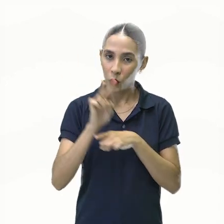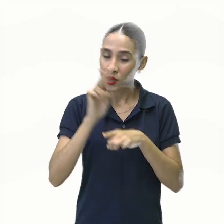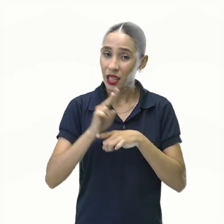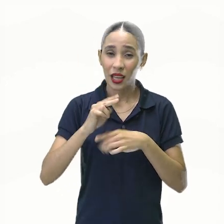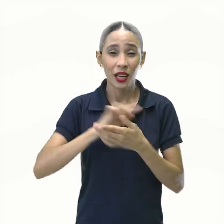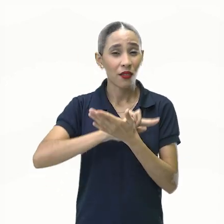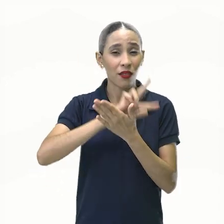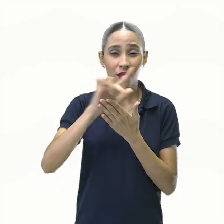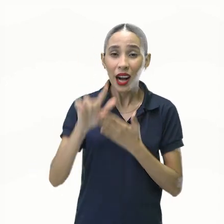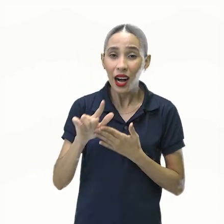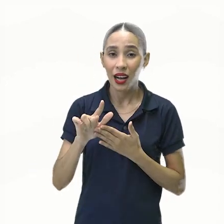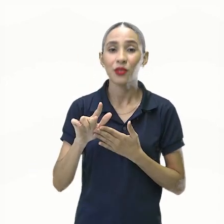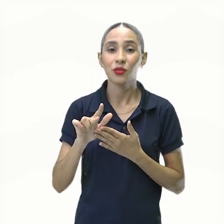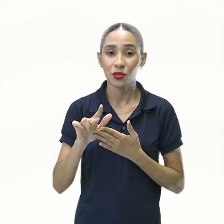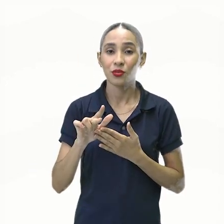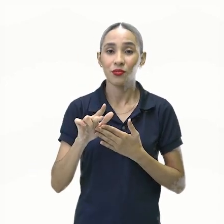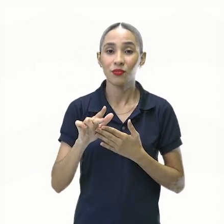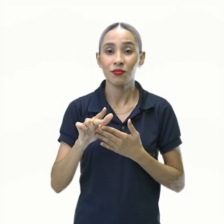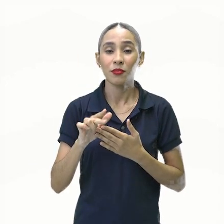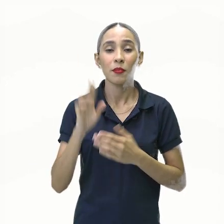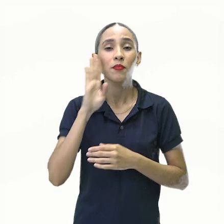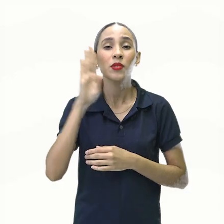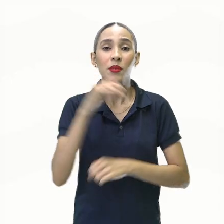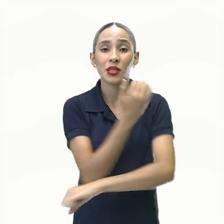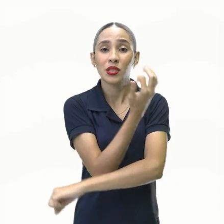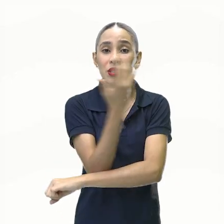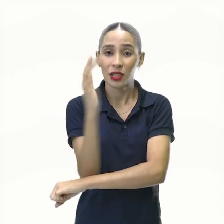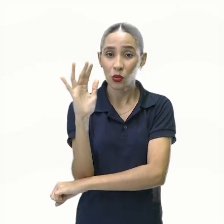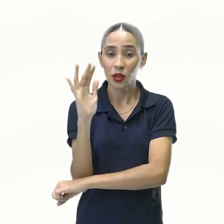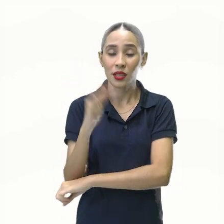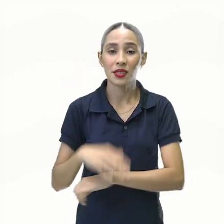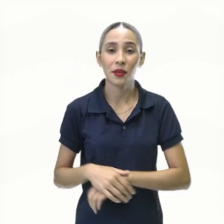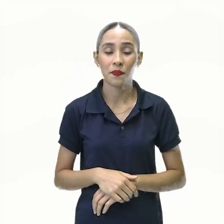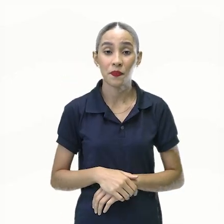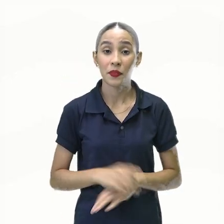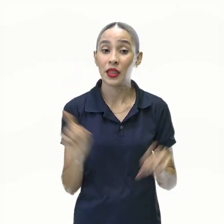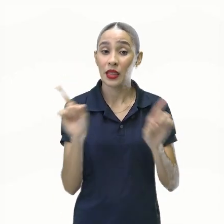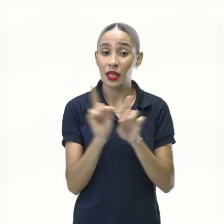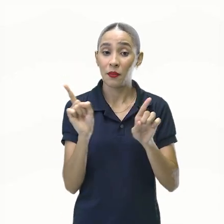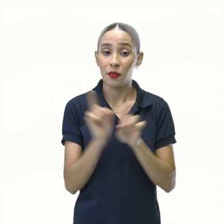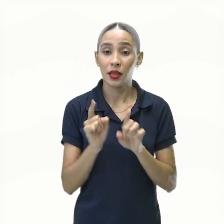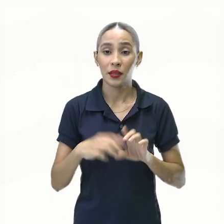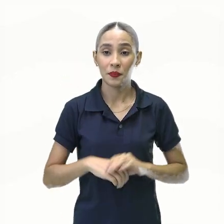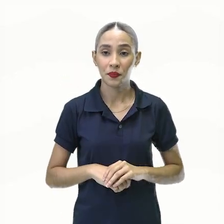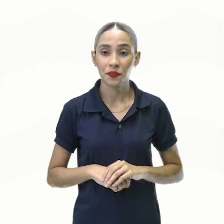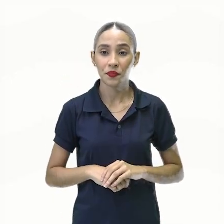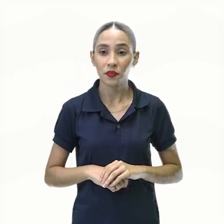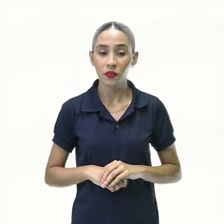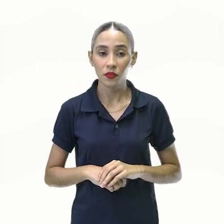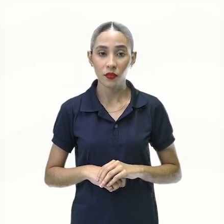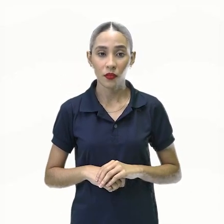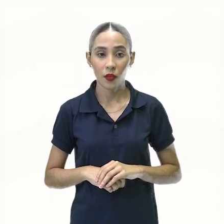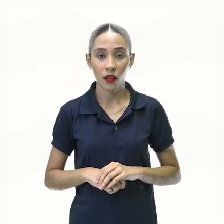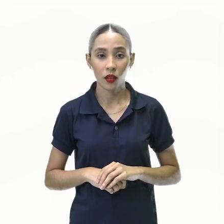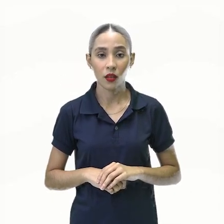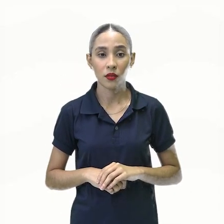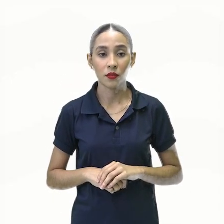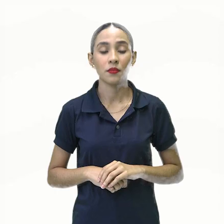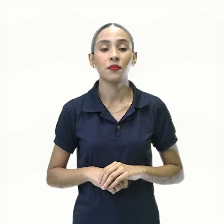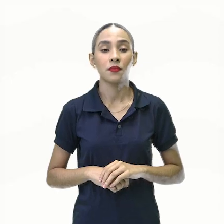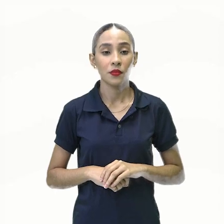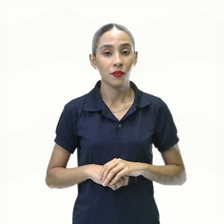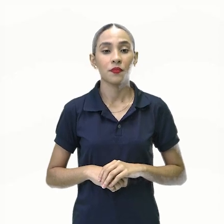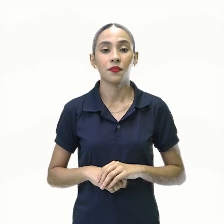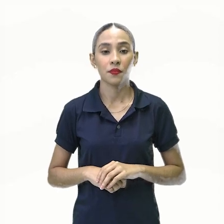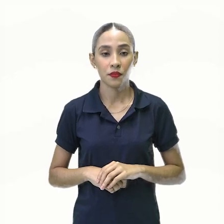preservar muitas coisas no nosso ambiente. Aí você tem, né? Falando ainda